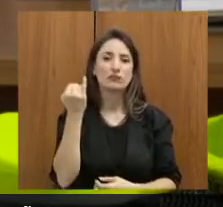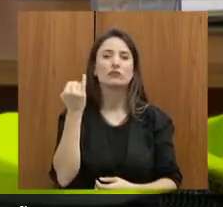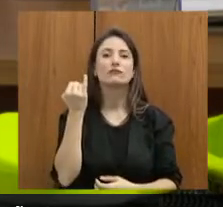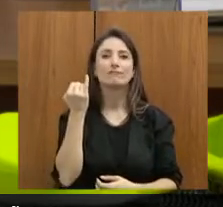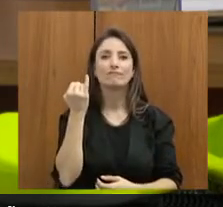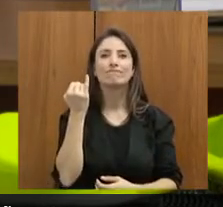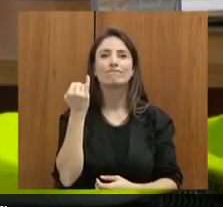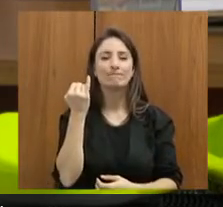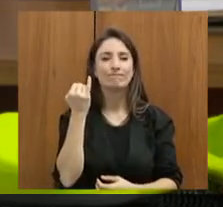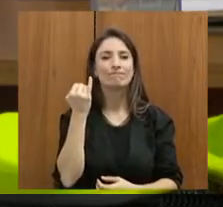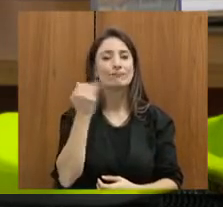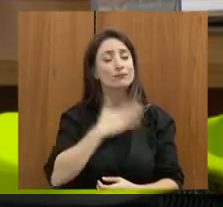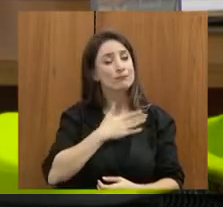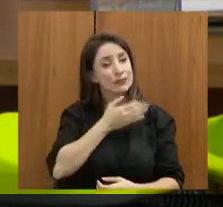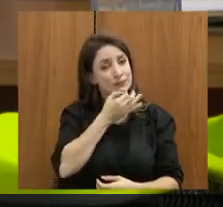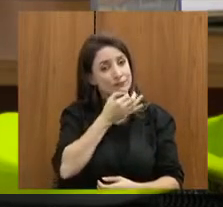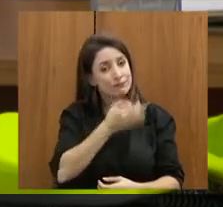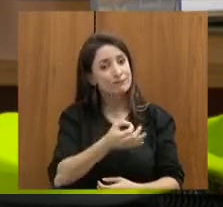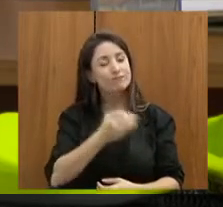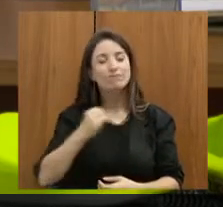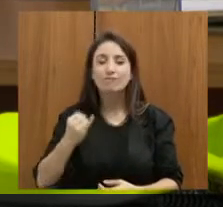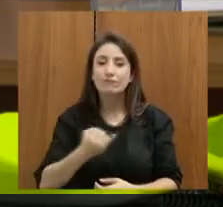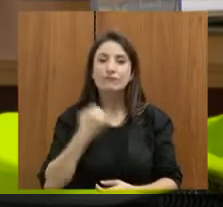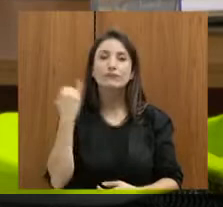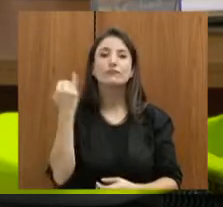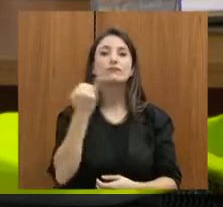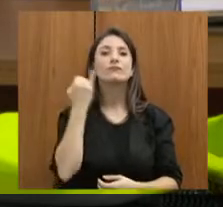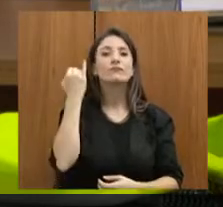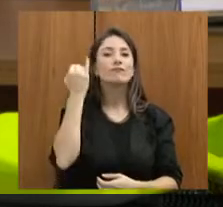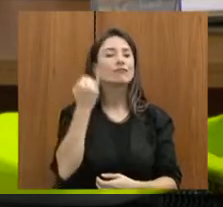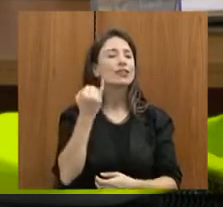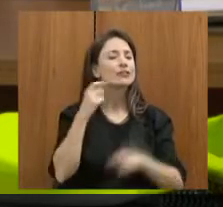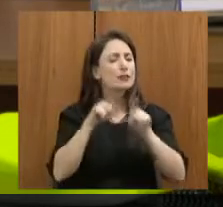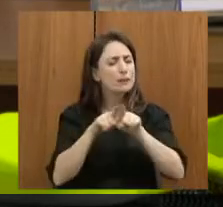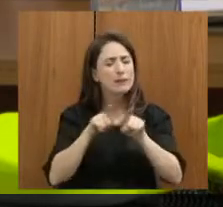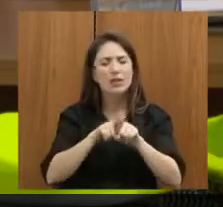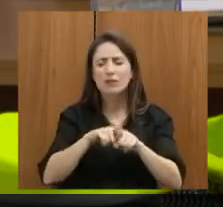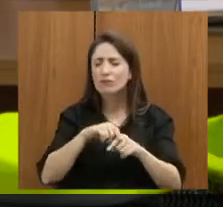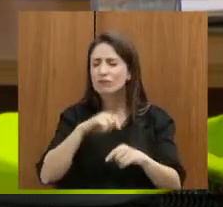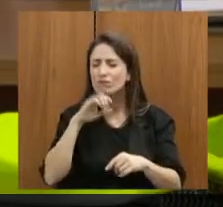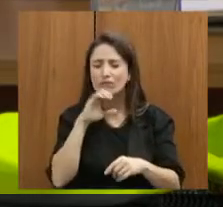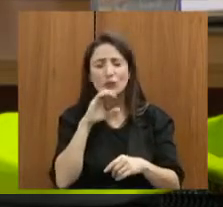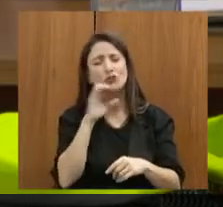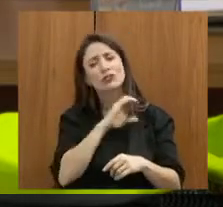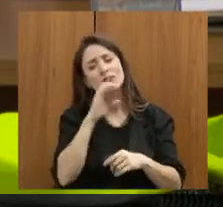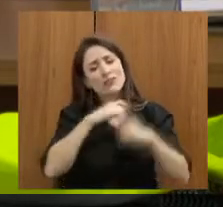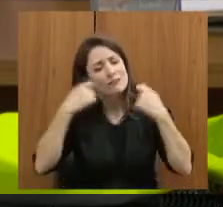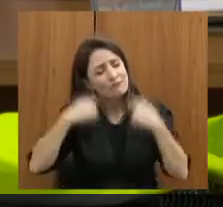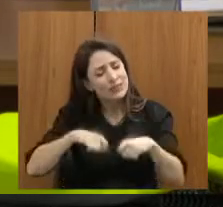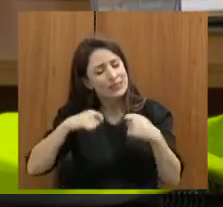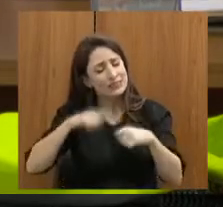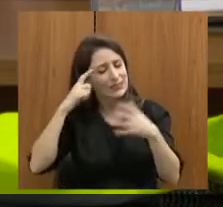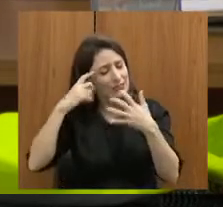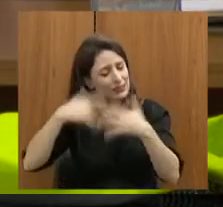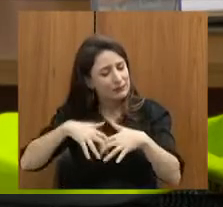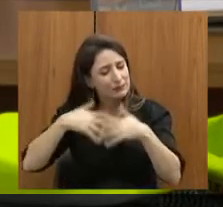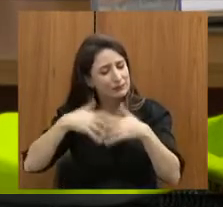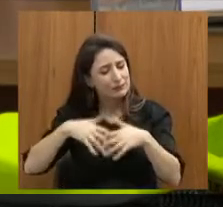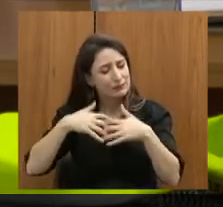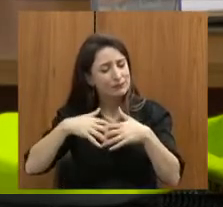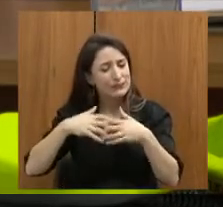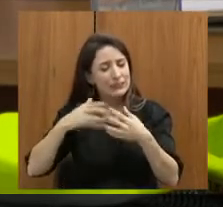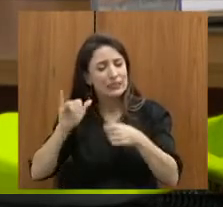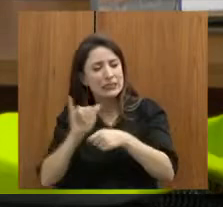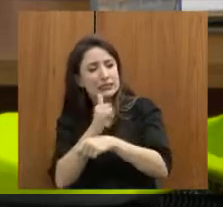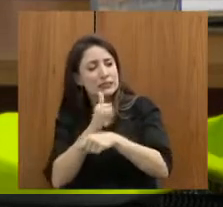é é de urgência pensar de uma forma de sustentar